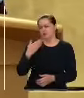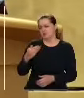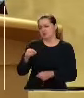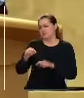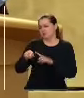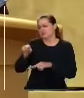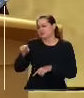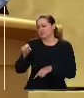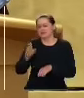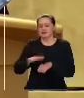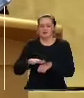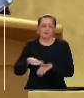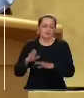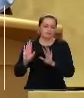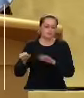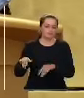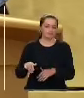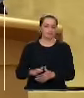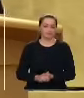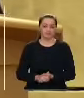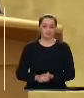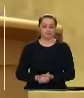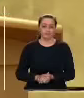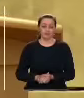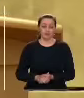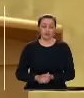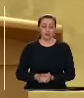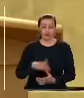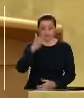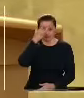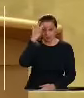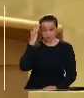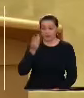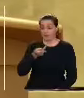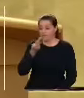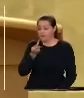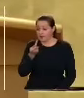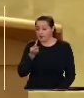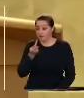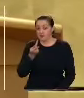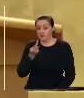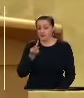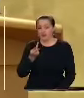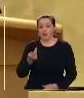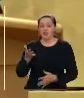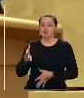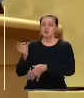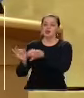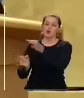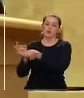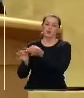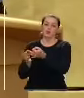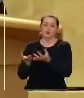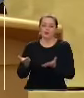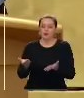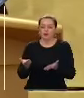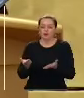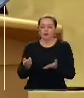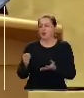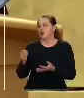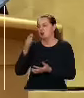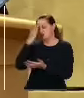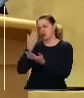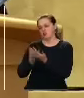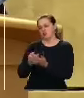fazer mesmo. Quer dizer, a pessoa já fala e já sentencia a outra não acreditando nela. Olha, eu